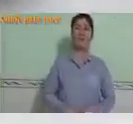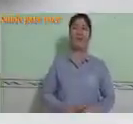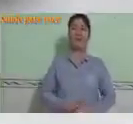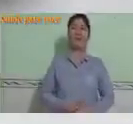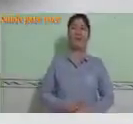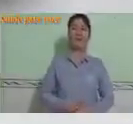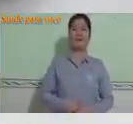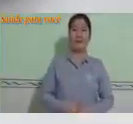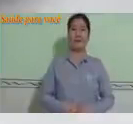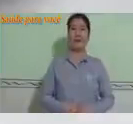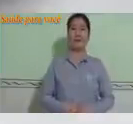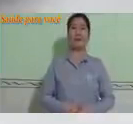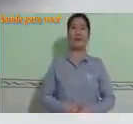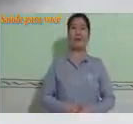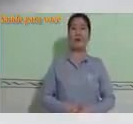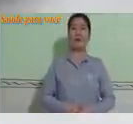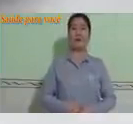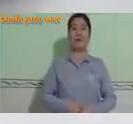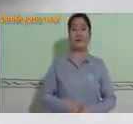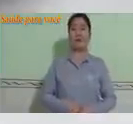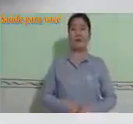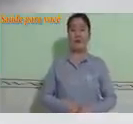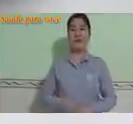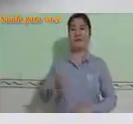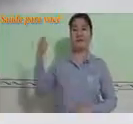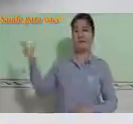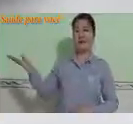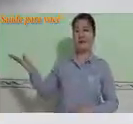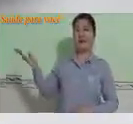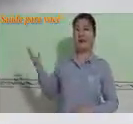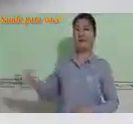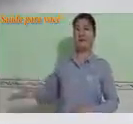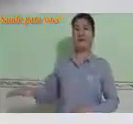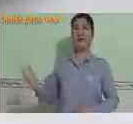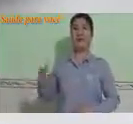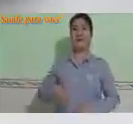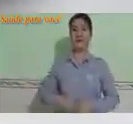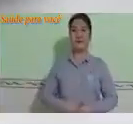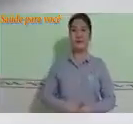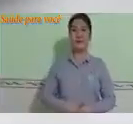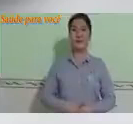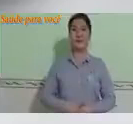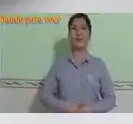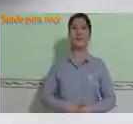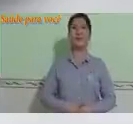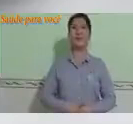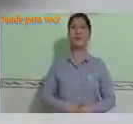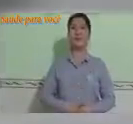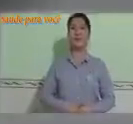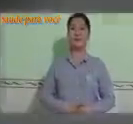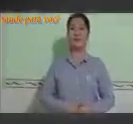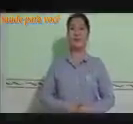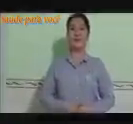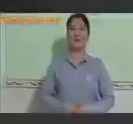Em geral, a ASMEM o acento agudo R e a AS esquecidas T A N D E M A V O L T